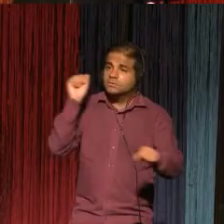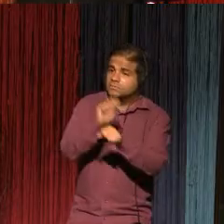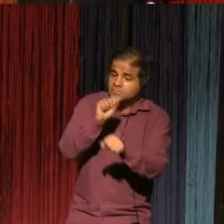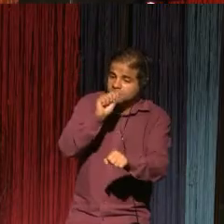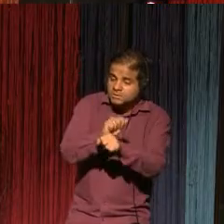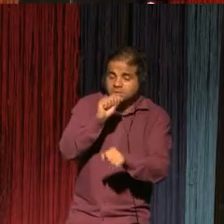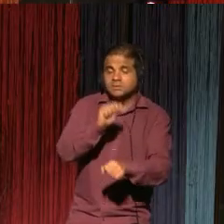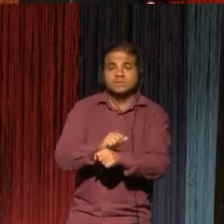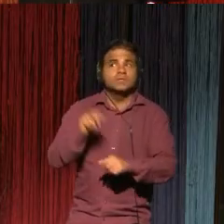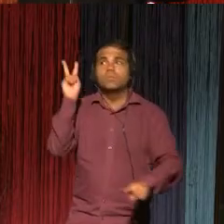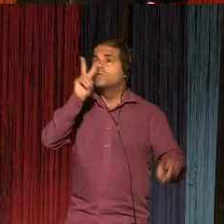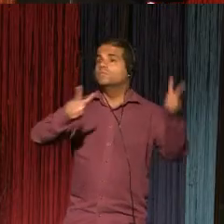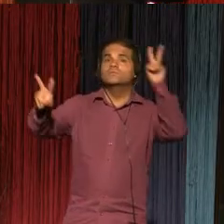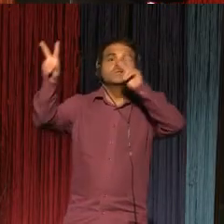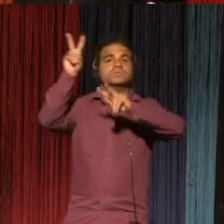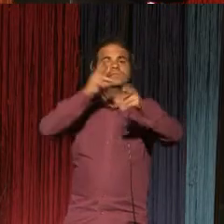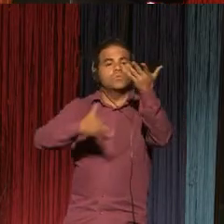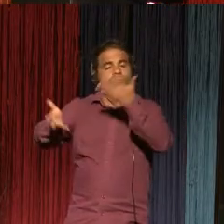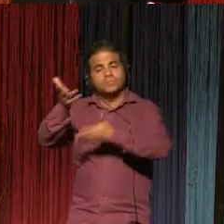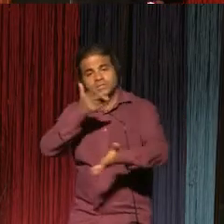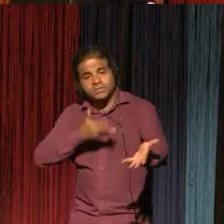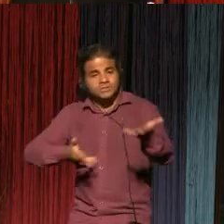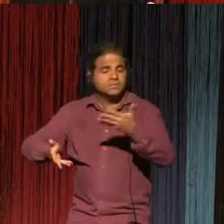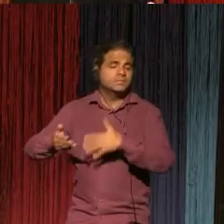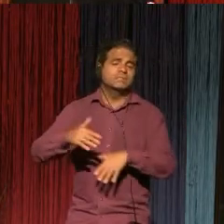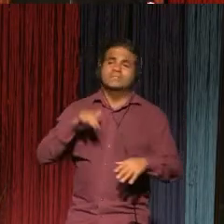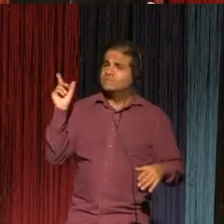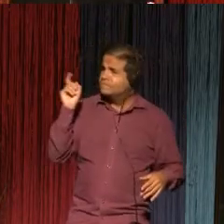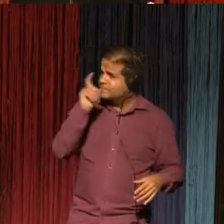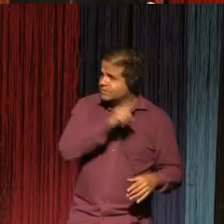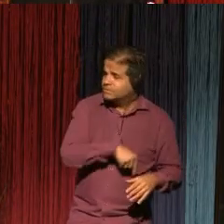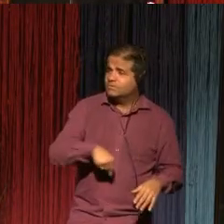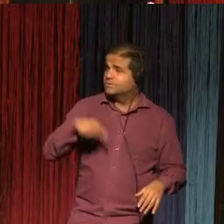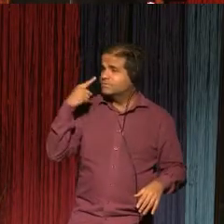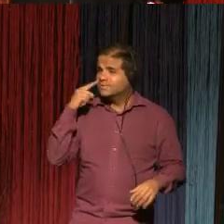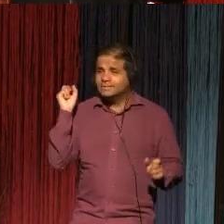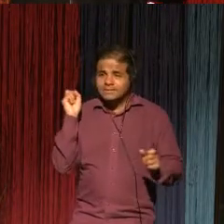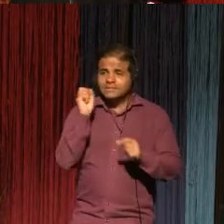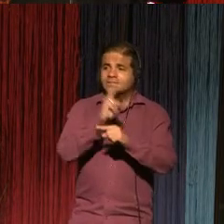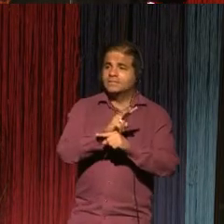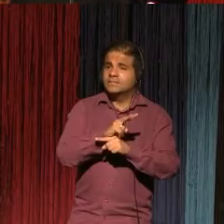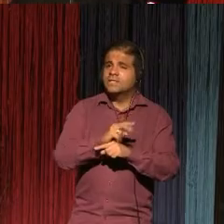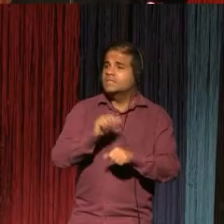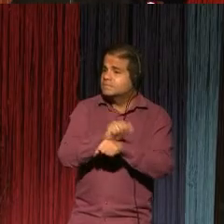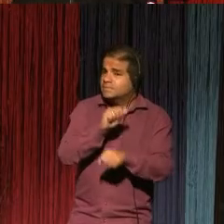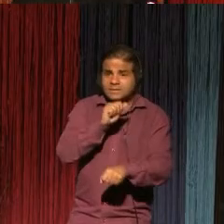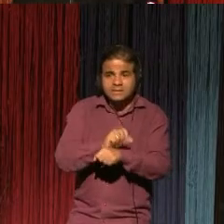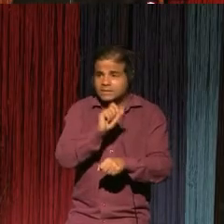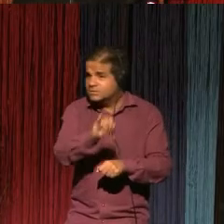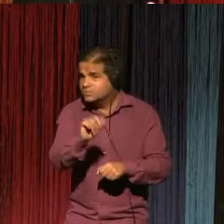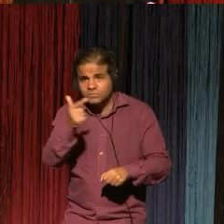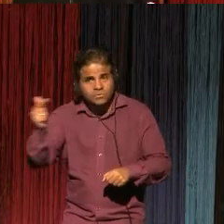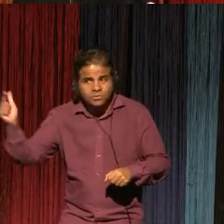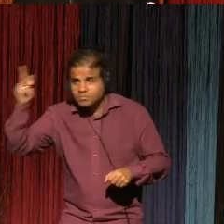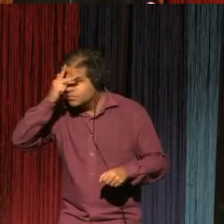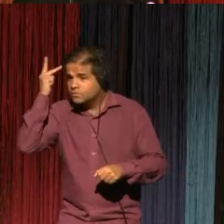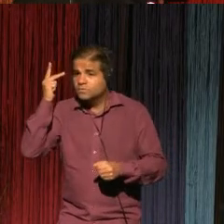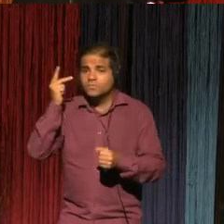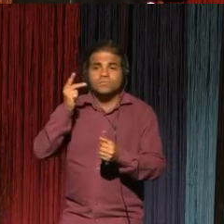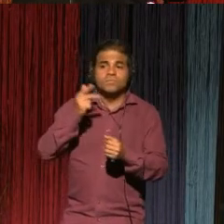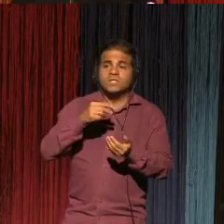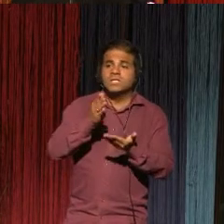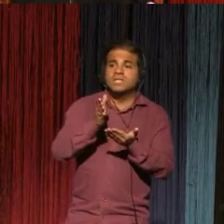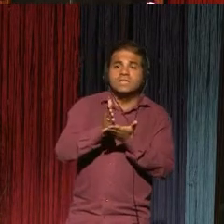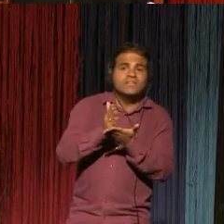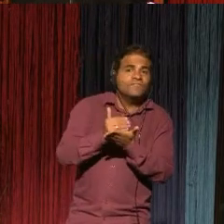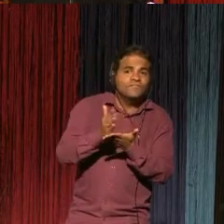esperança é uma visão compartilhada. É difícil você se ater à esperança se não tem mais ninguém que divide essa visão com